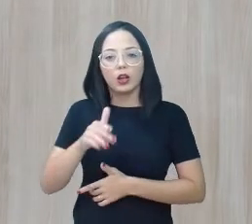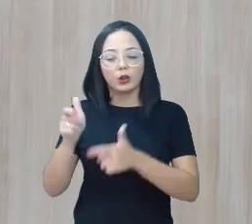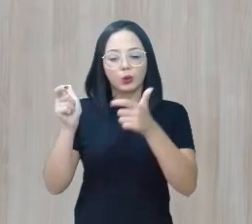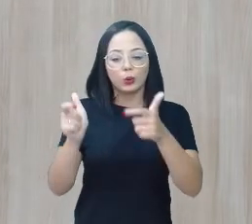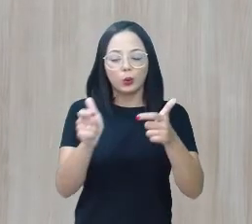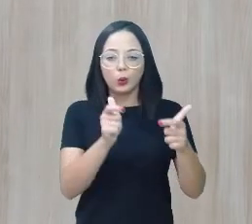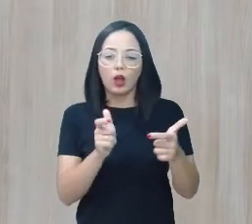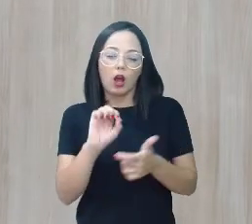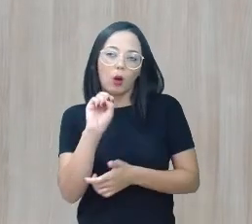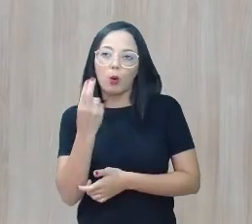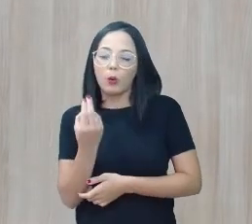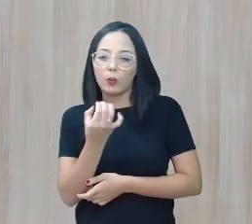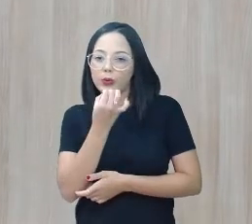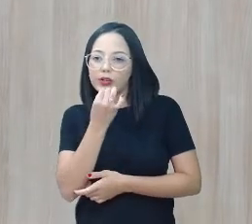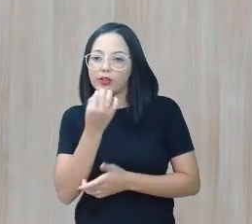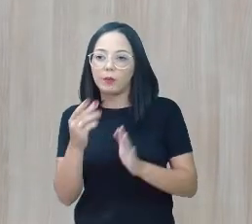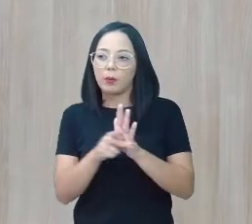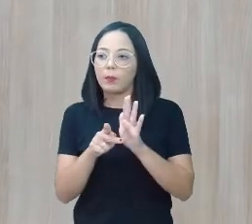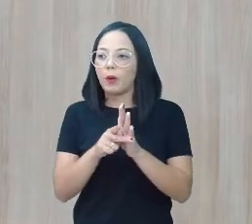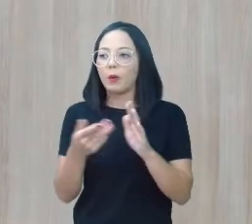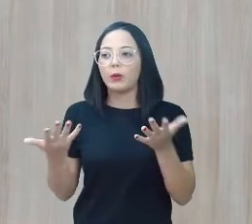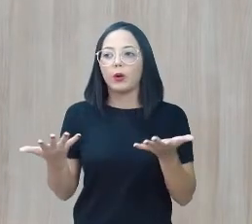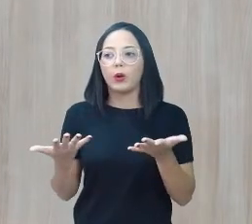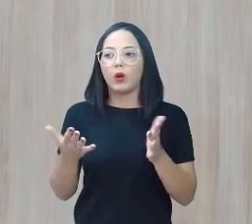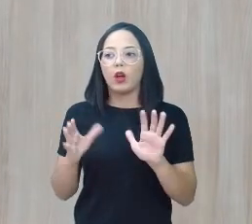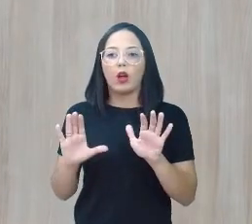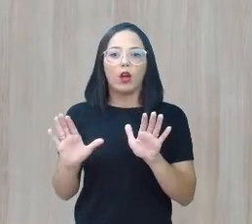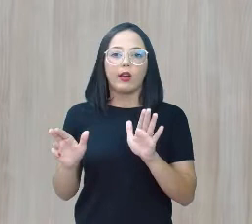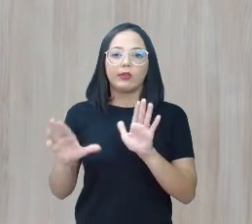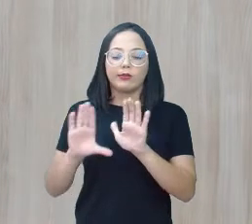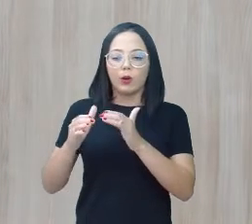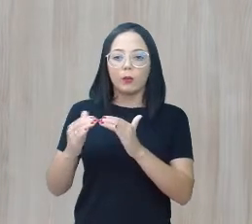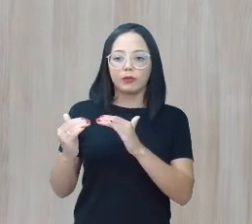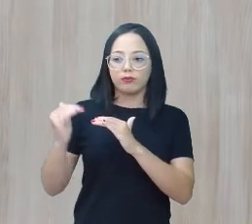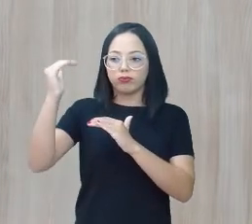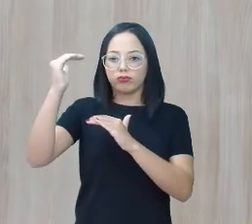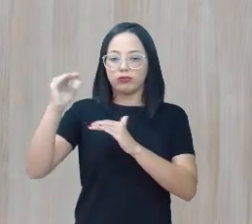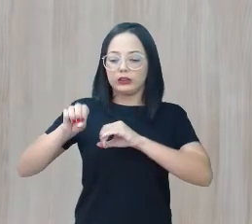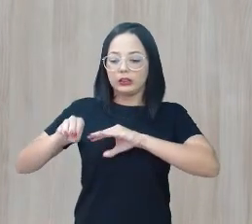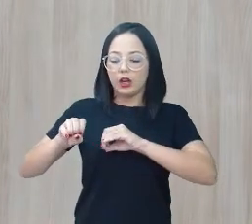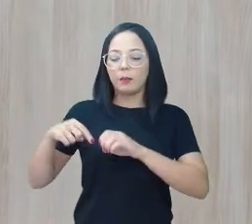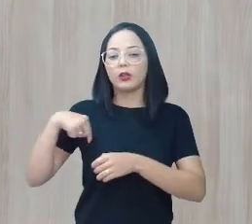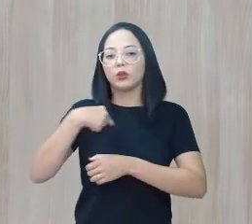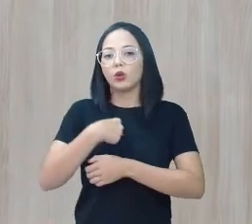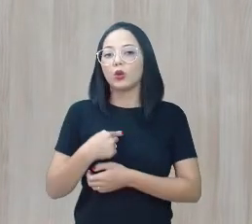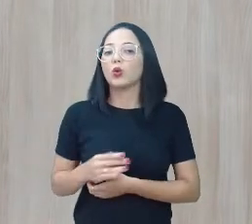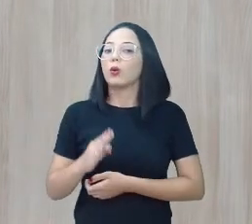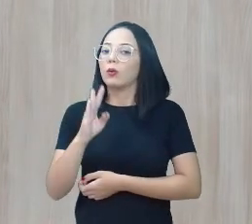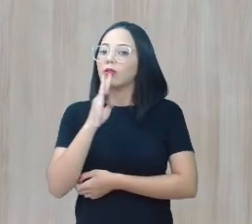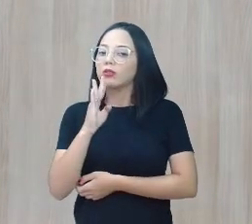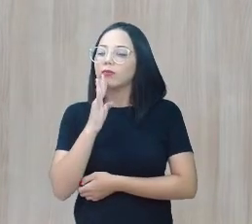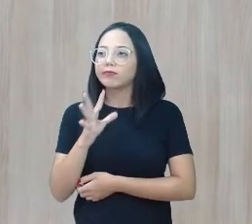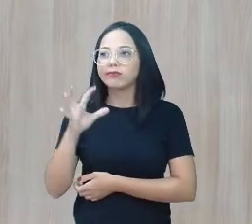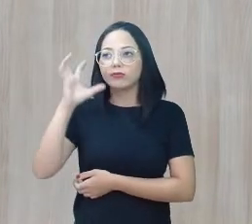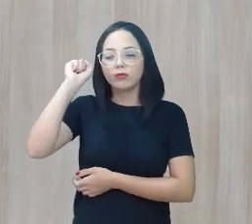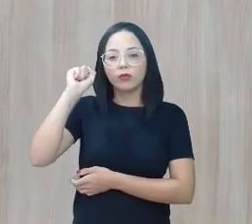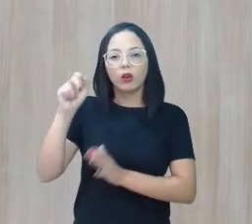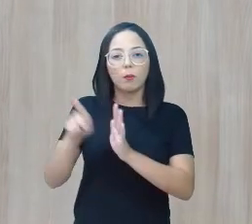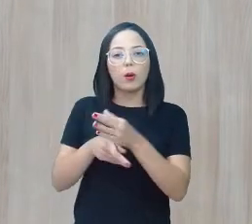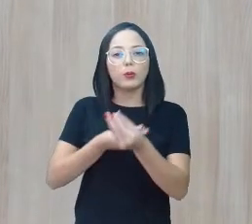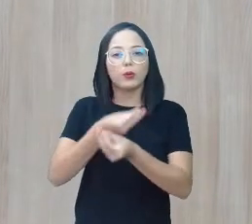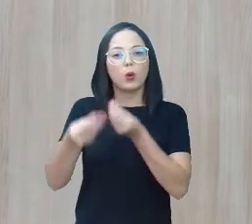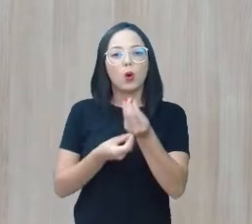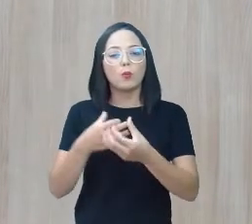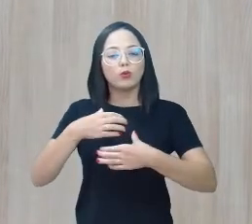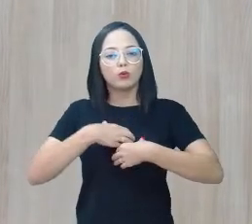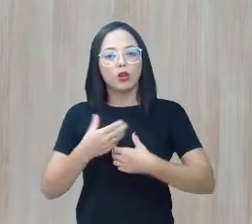localidade ou nível, grau de instrução, nós ouvimos a sua